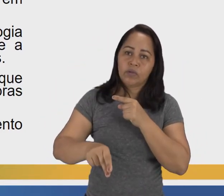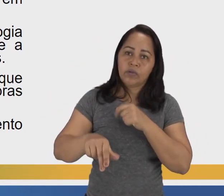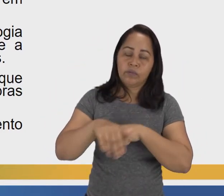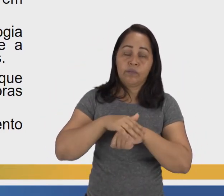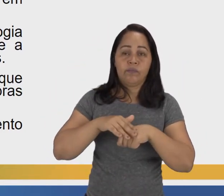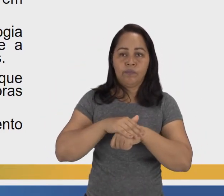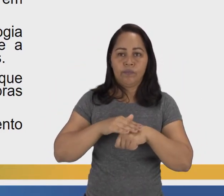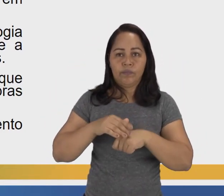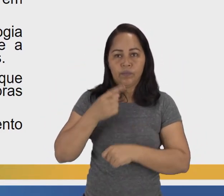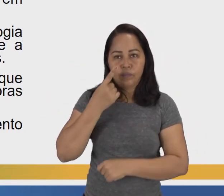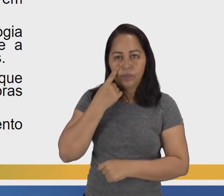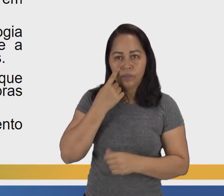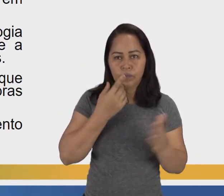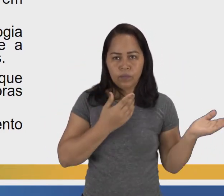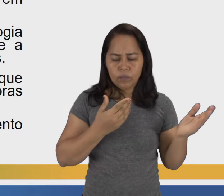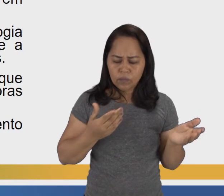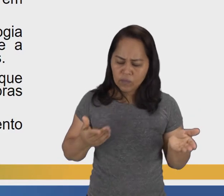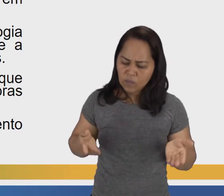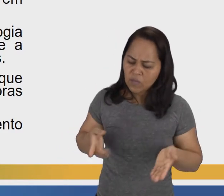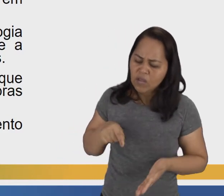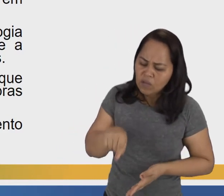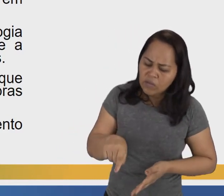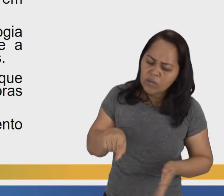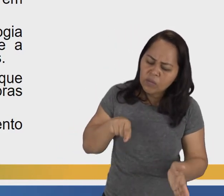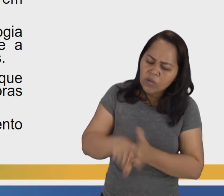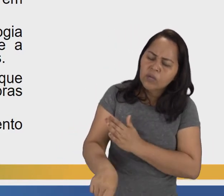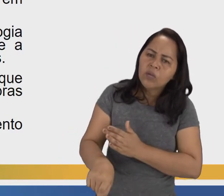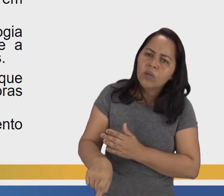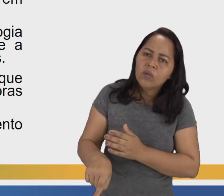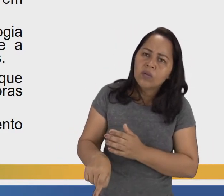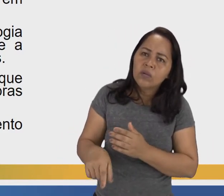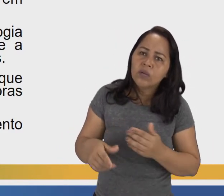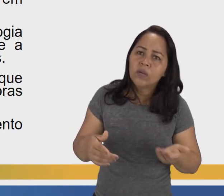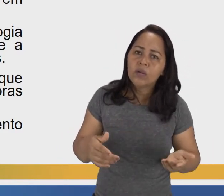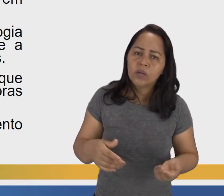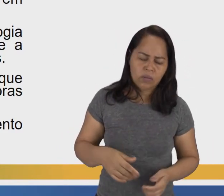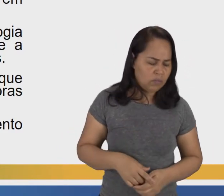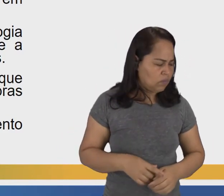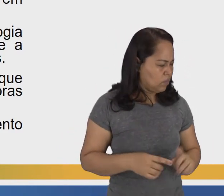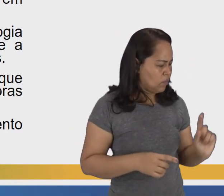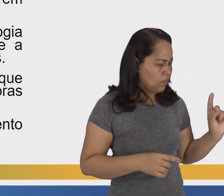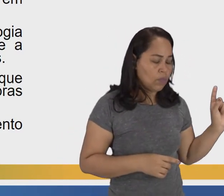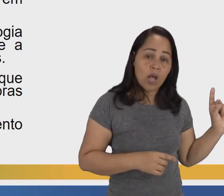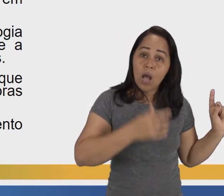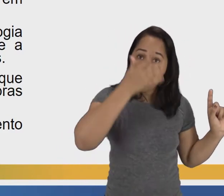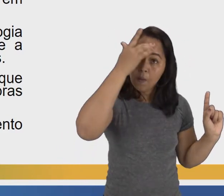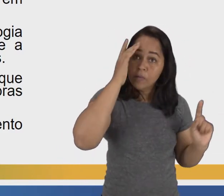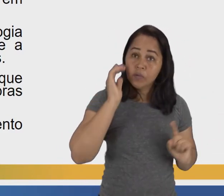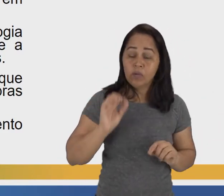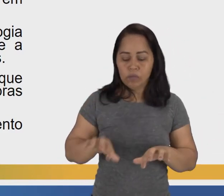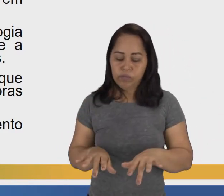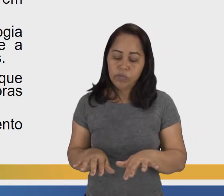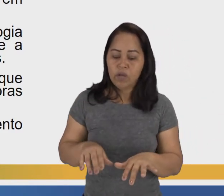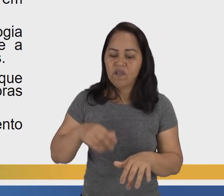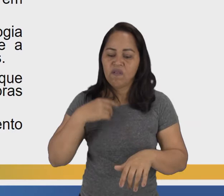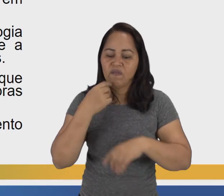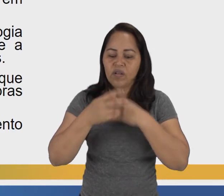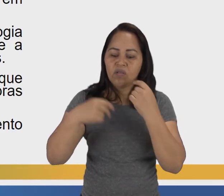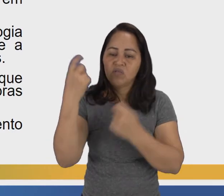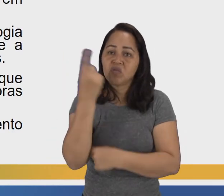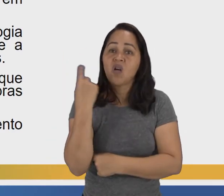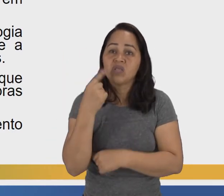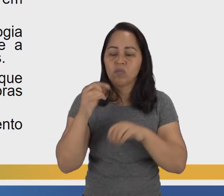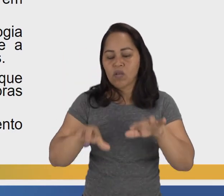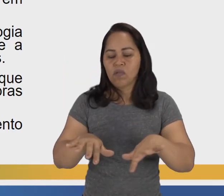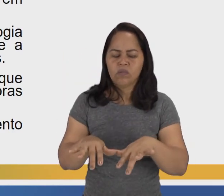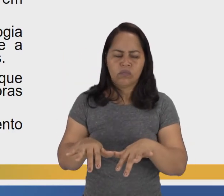Quando ele fala o seguinte: "E a vos quem te perguntou?". Ou seja, a pessoa havia interferido o pensamento dele, estava falando sozinho, e